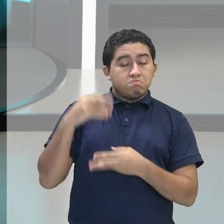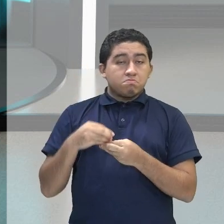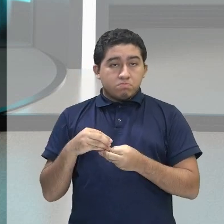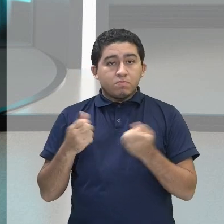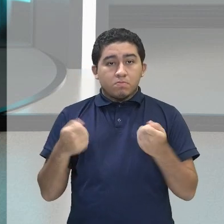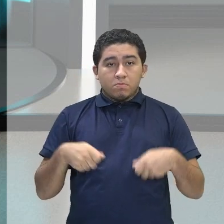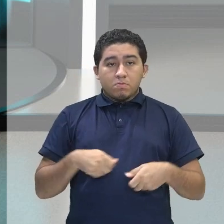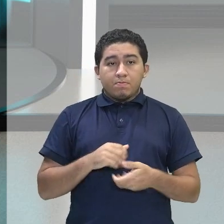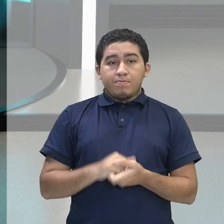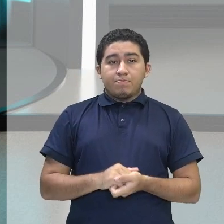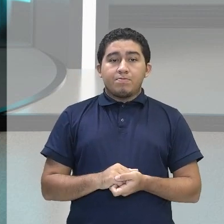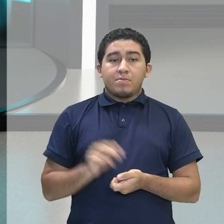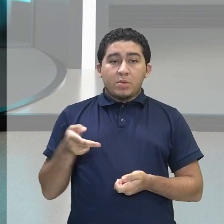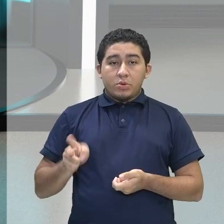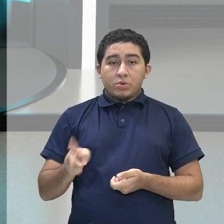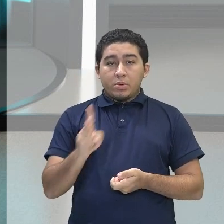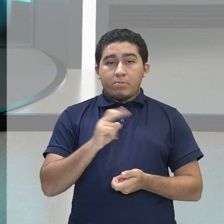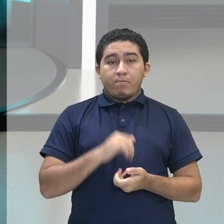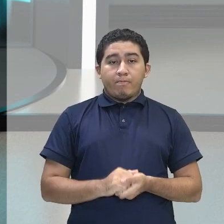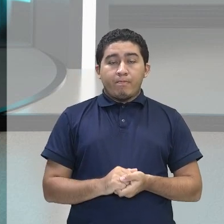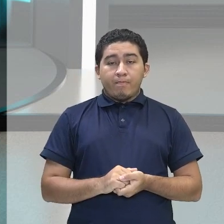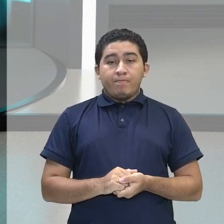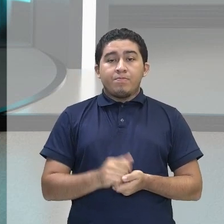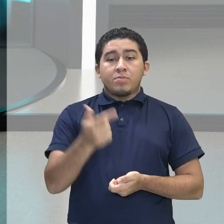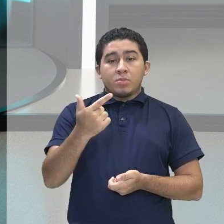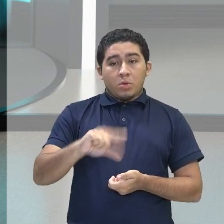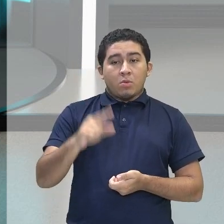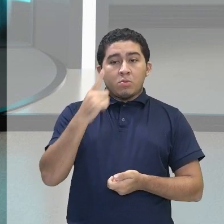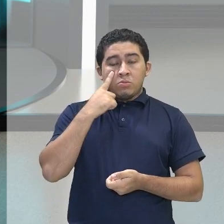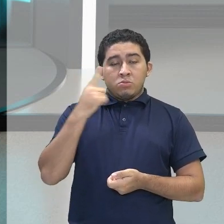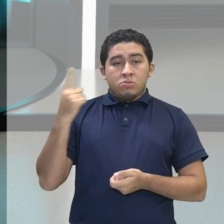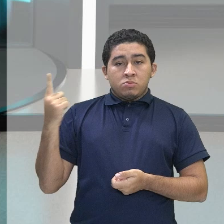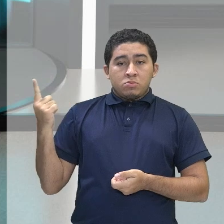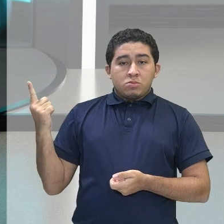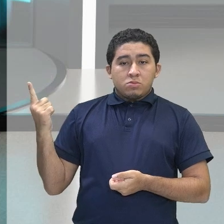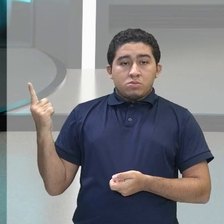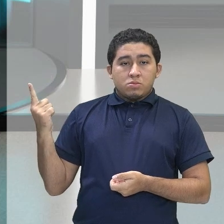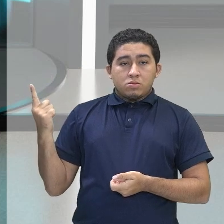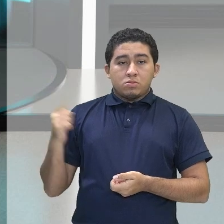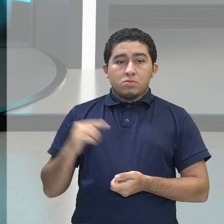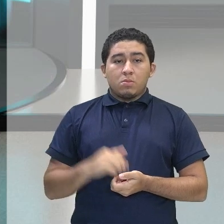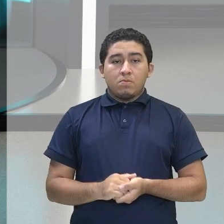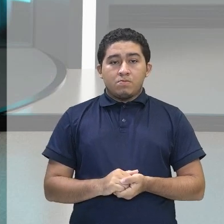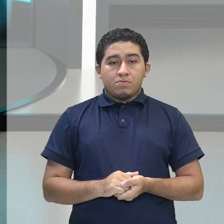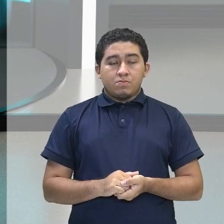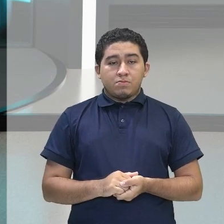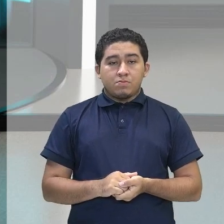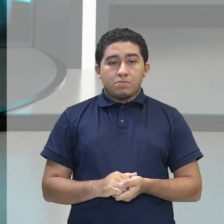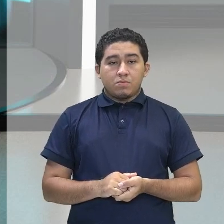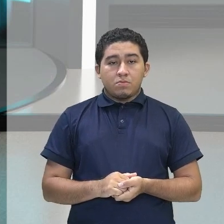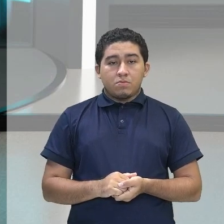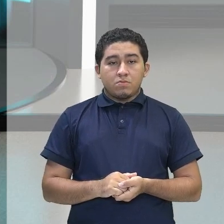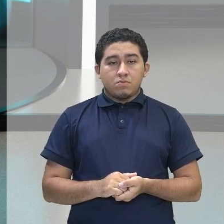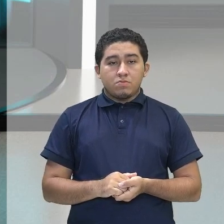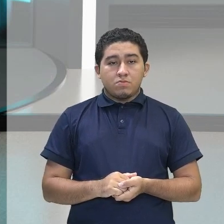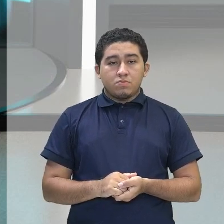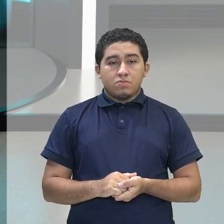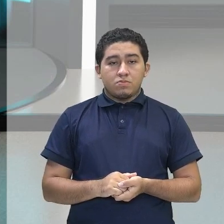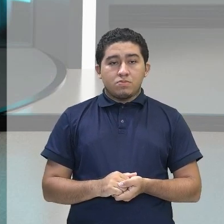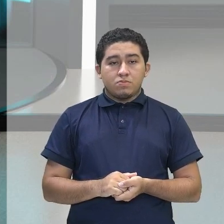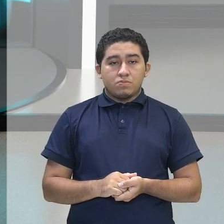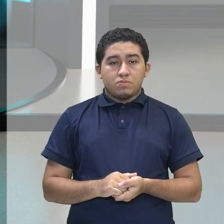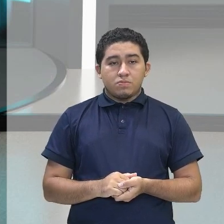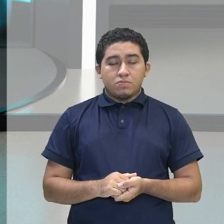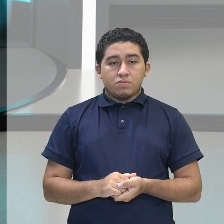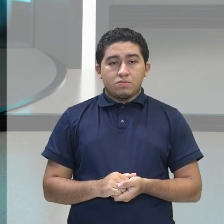ok? Continuando. Novamente, job está repetindo, degree, certo? O que mais? Analyst,